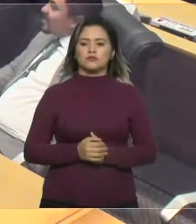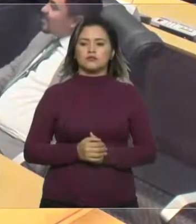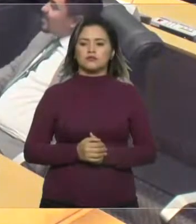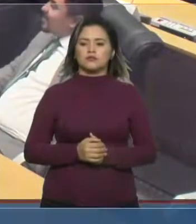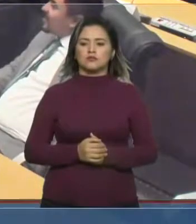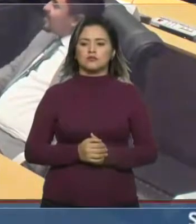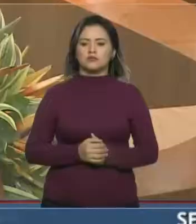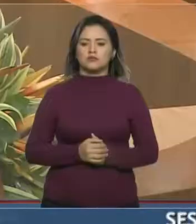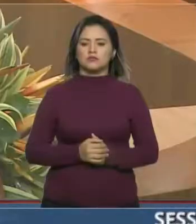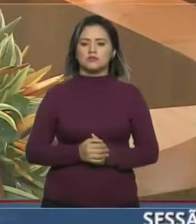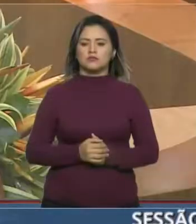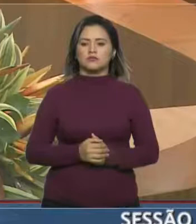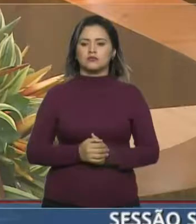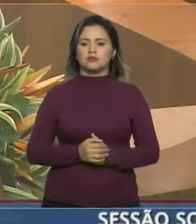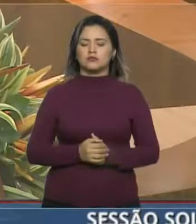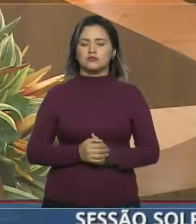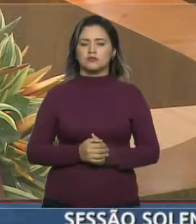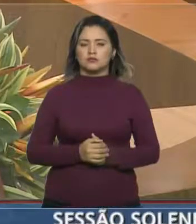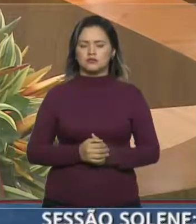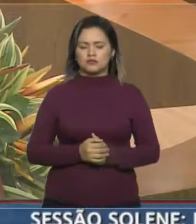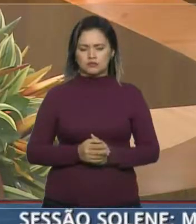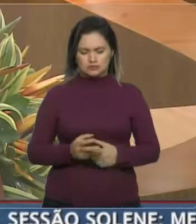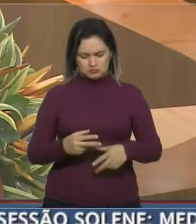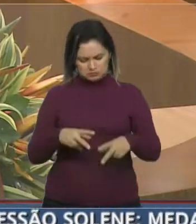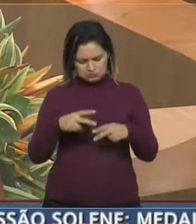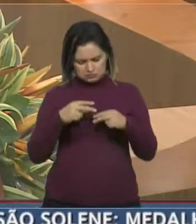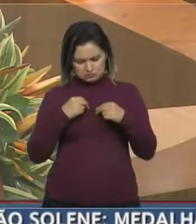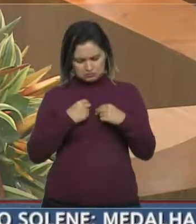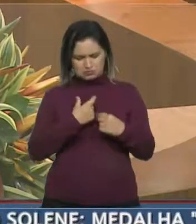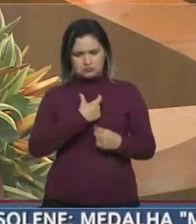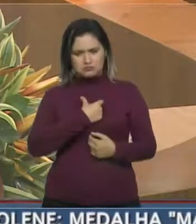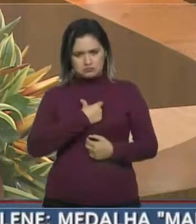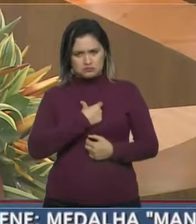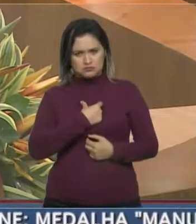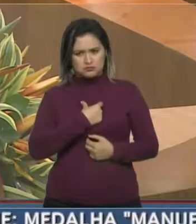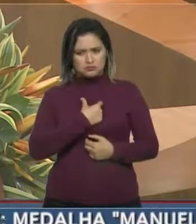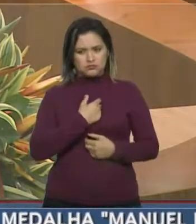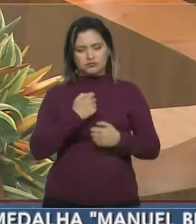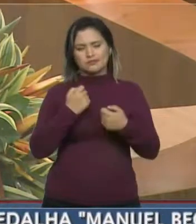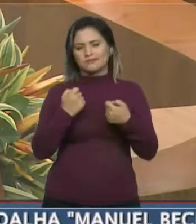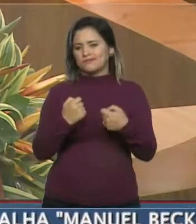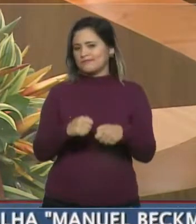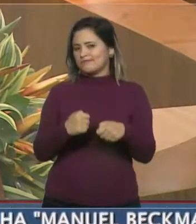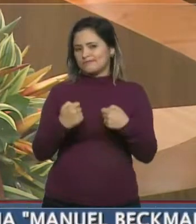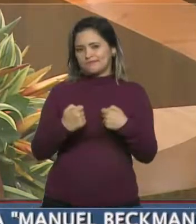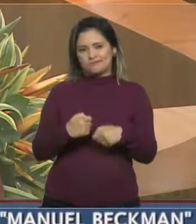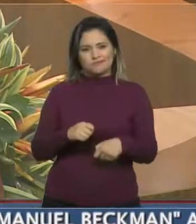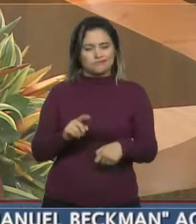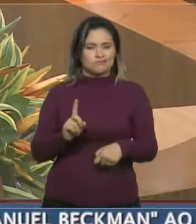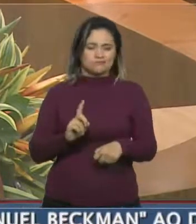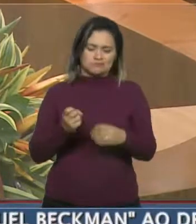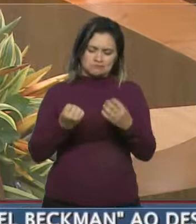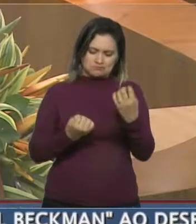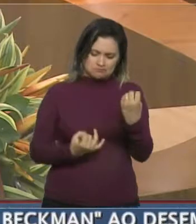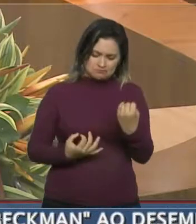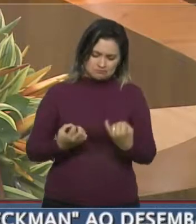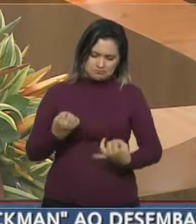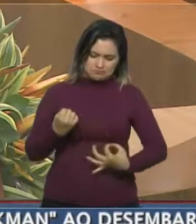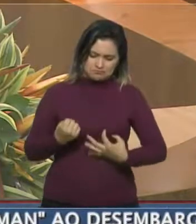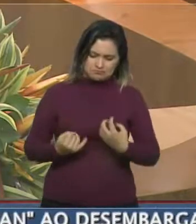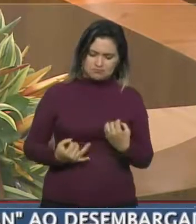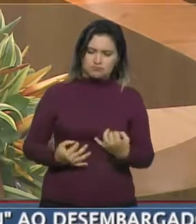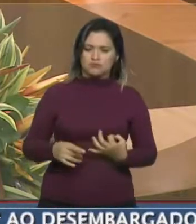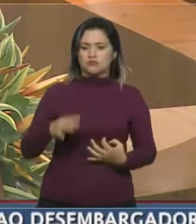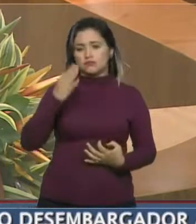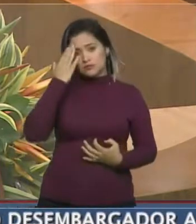A medalha a mim conferida não precisa de grandes indagações, para se saber que é